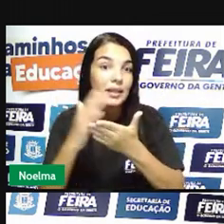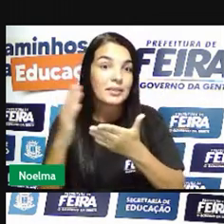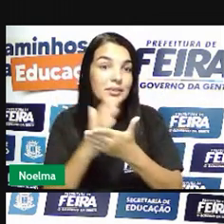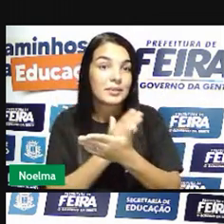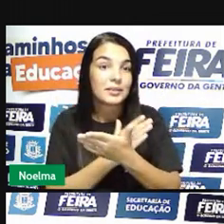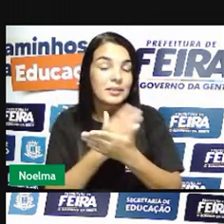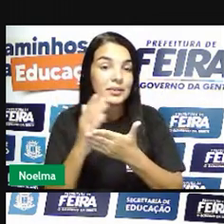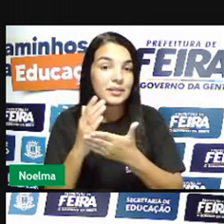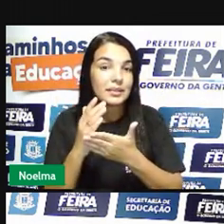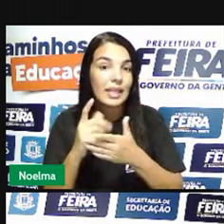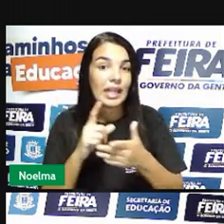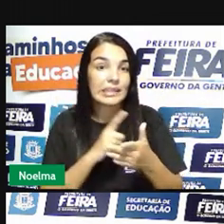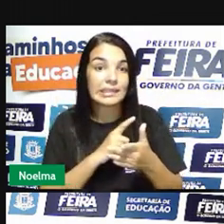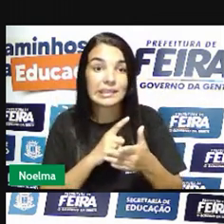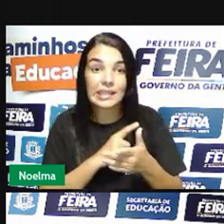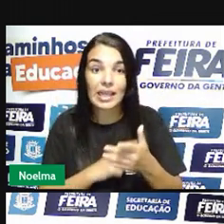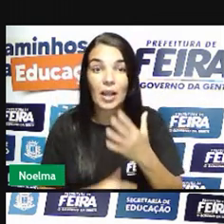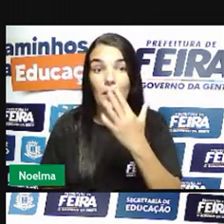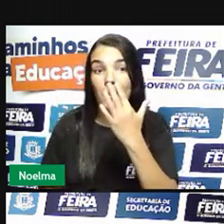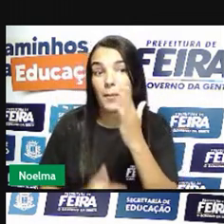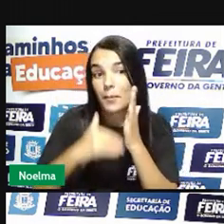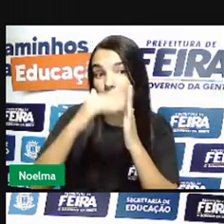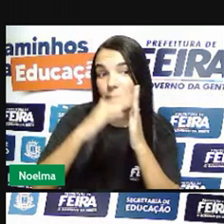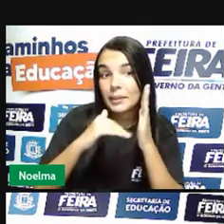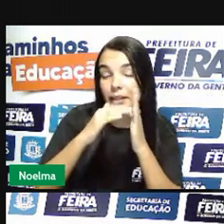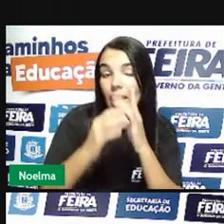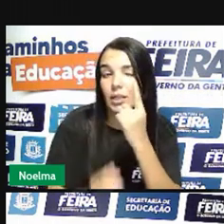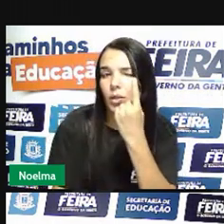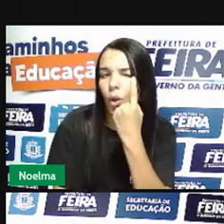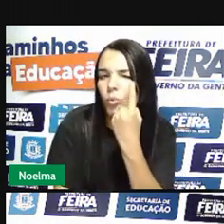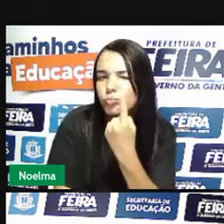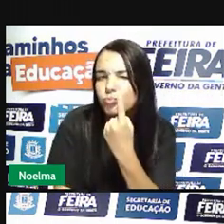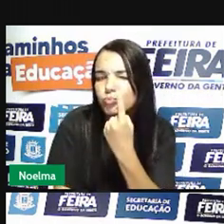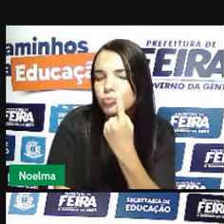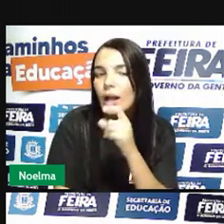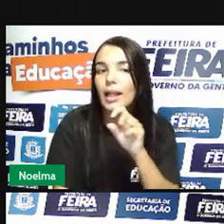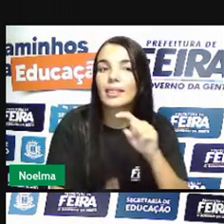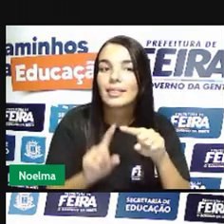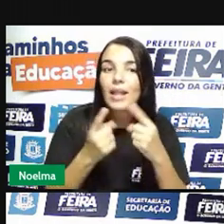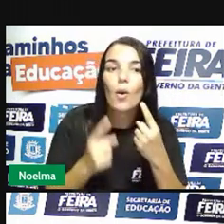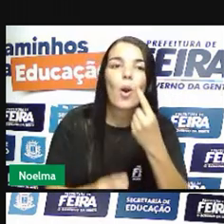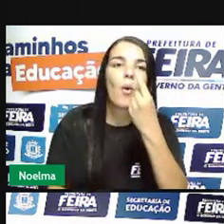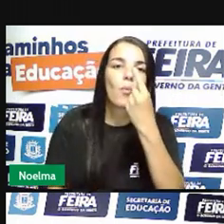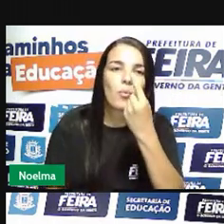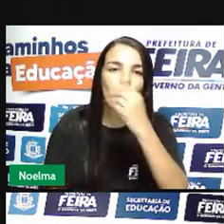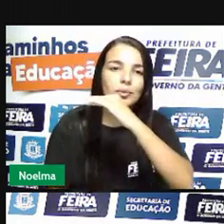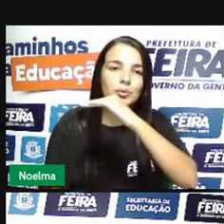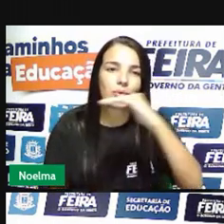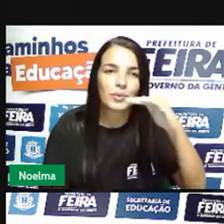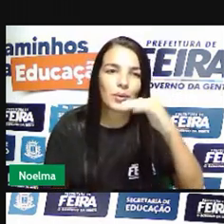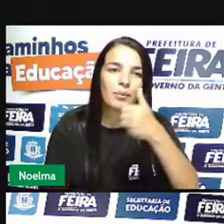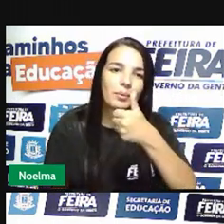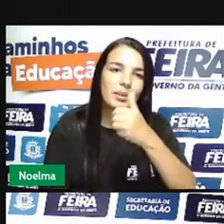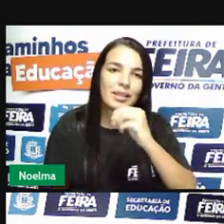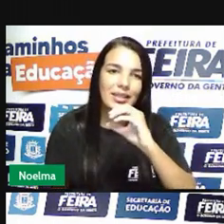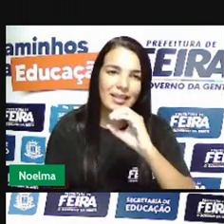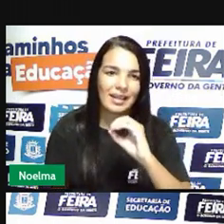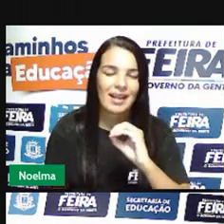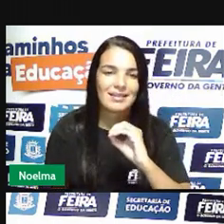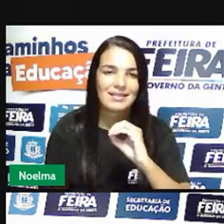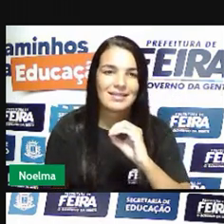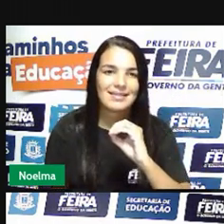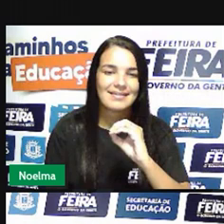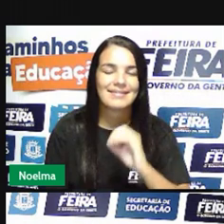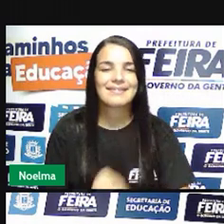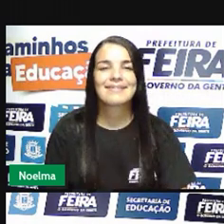partes é só está pintada uma paz é um agir 10 não é um